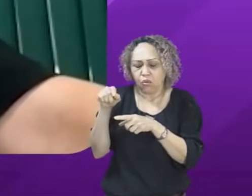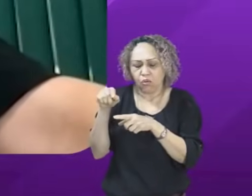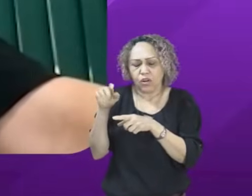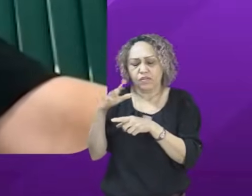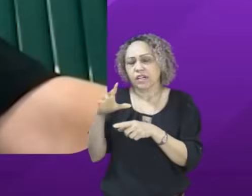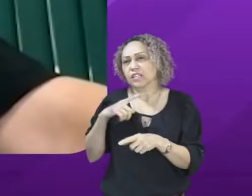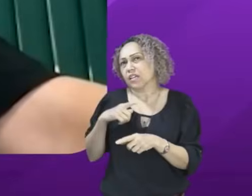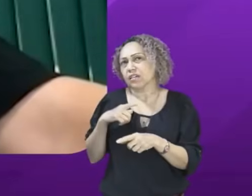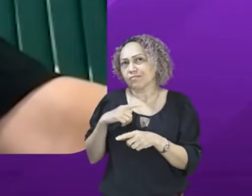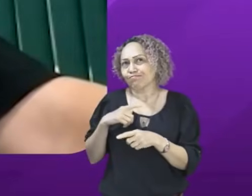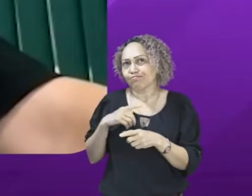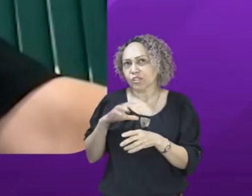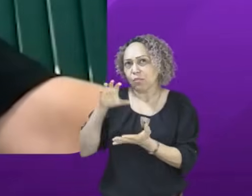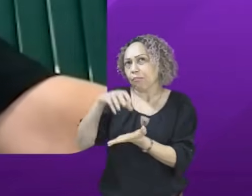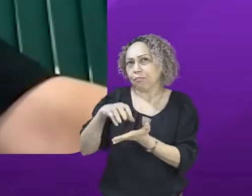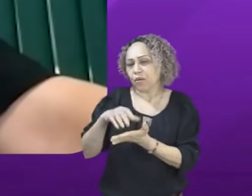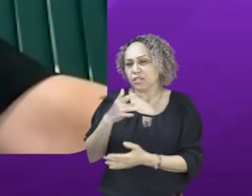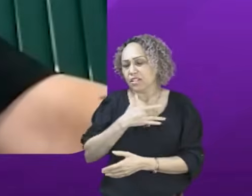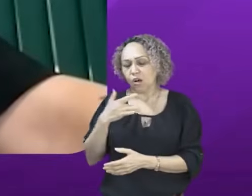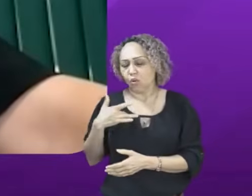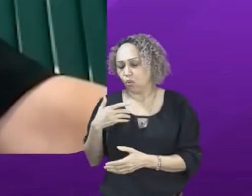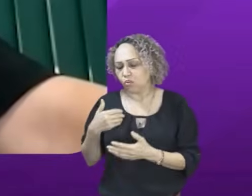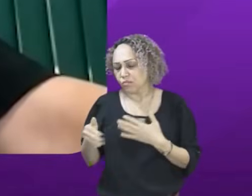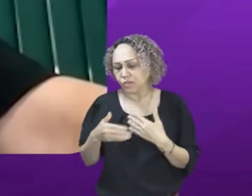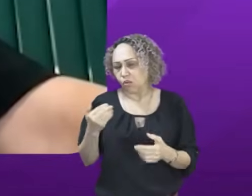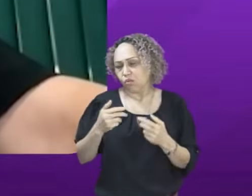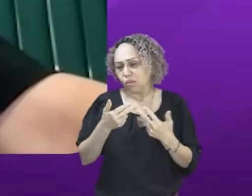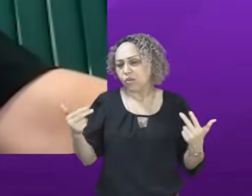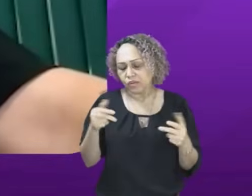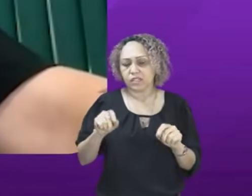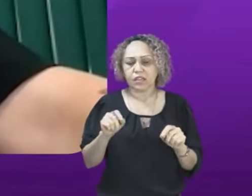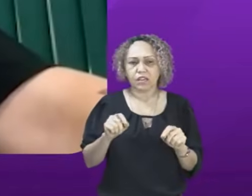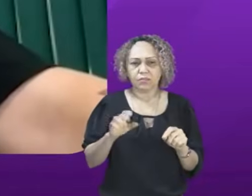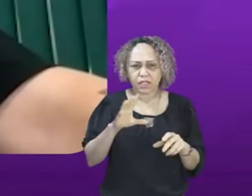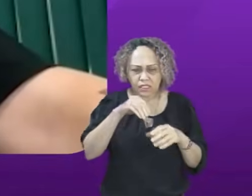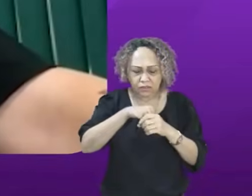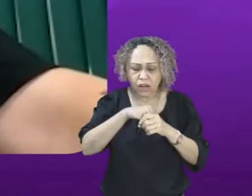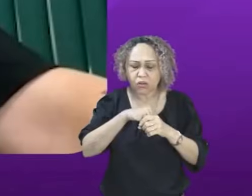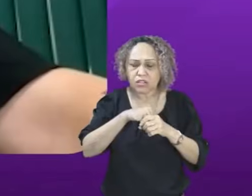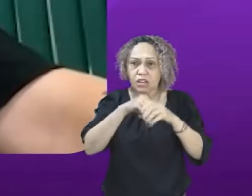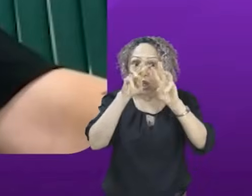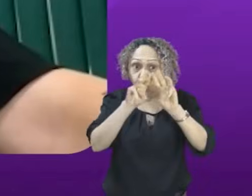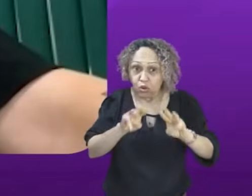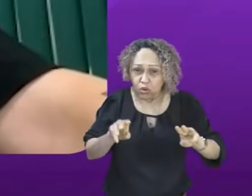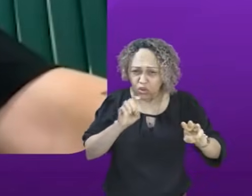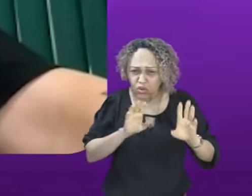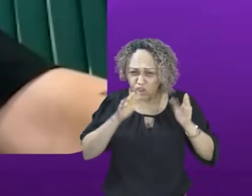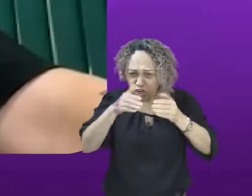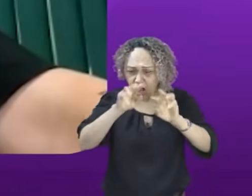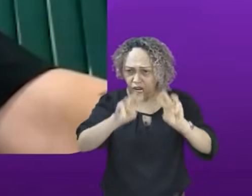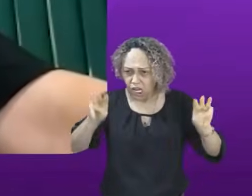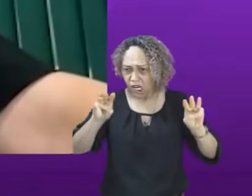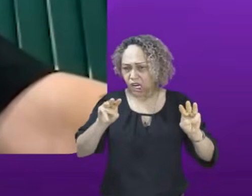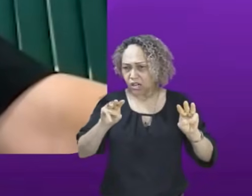governo ou até uma divulgação do hospital, alguma coisa. Um acelerador linear é um aparelho que